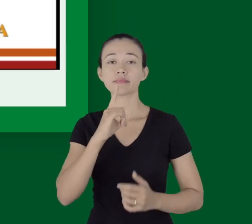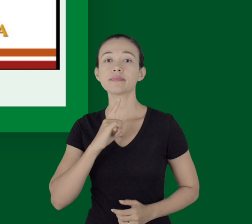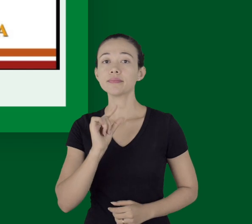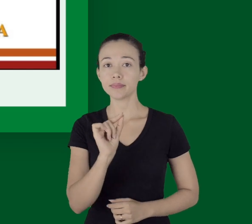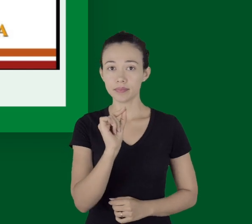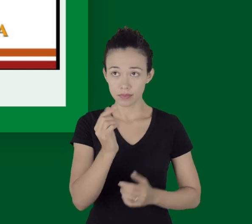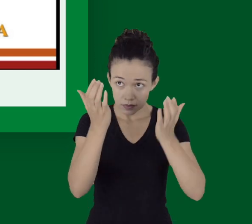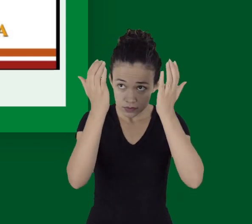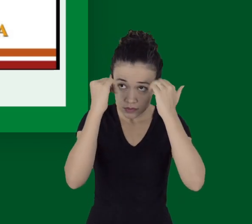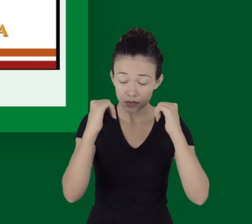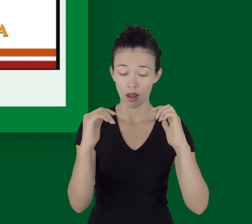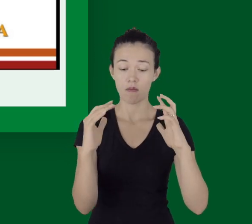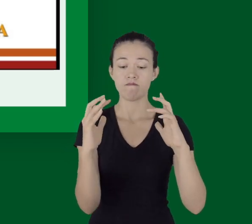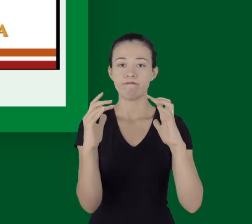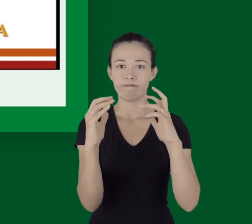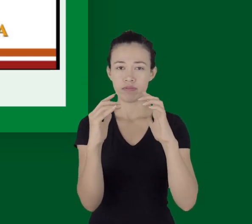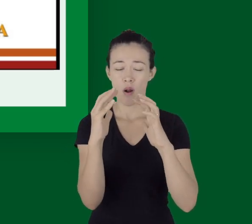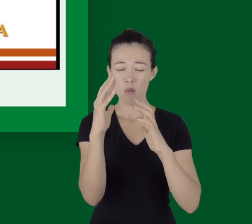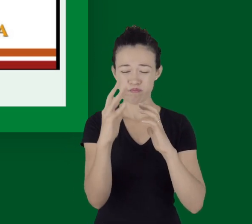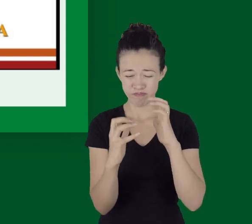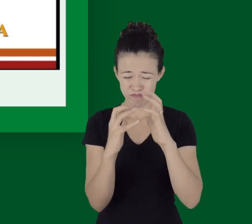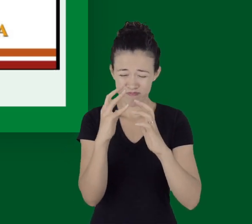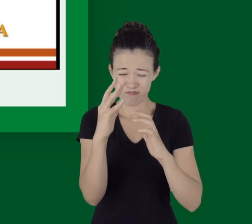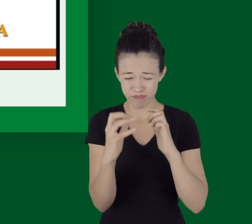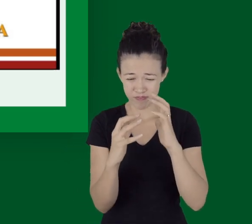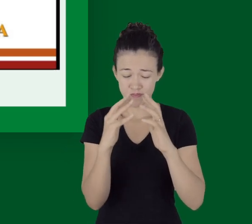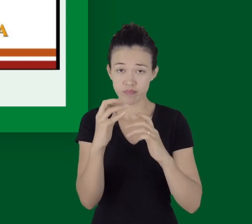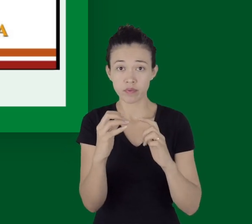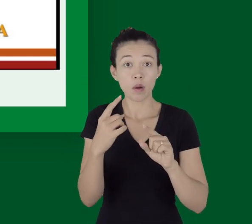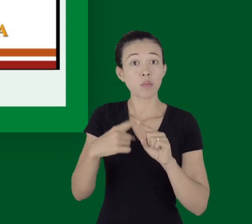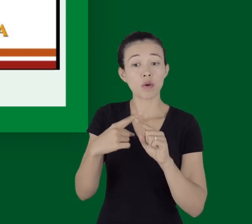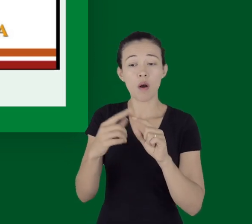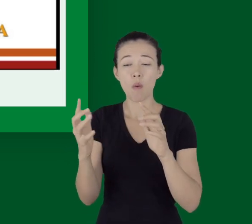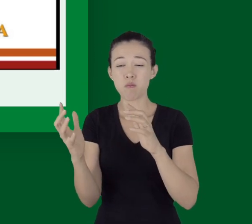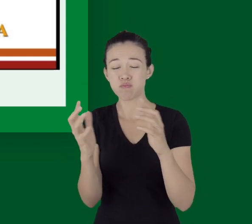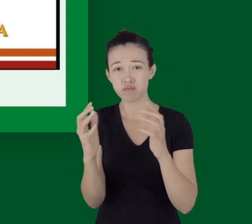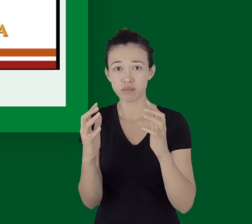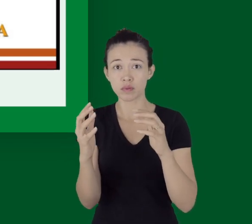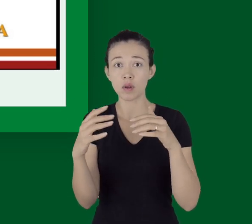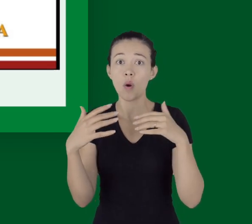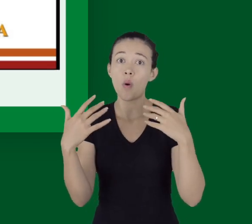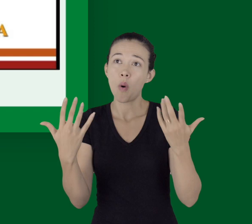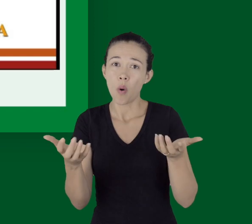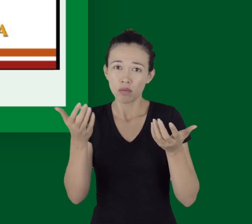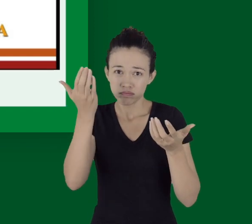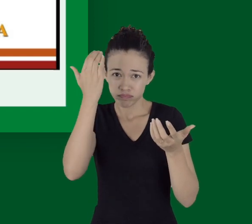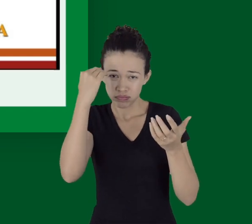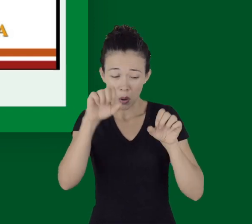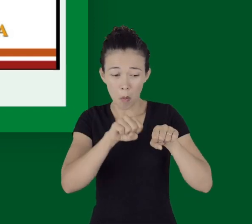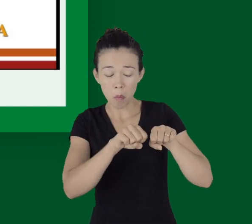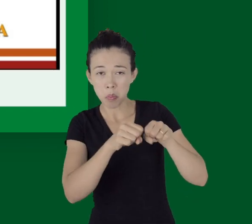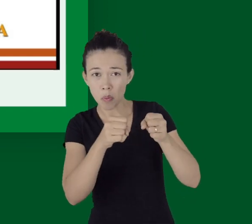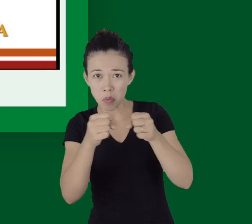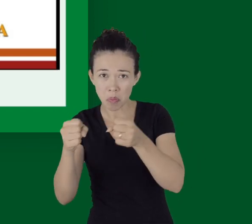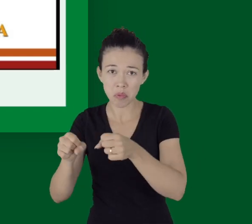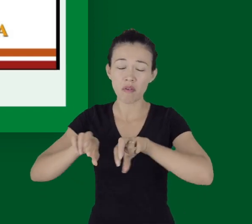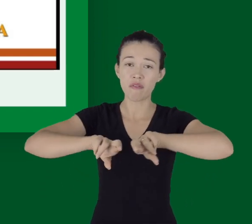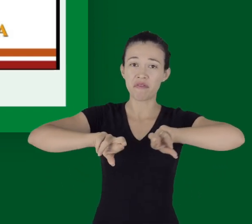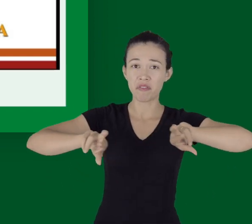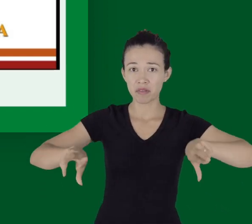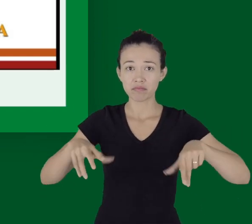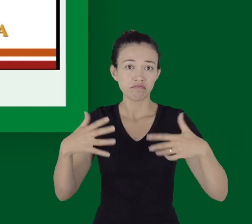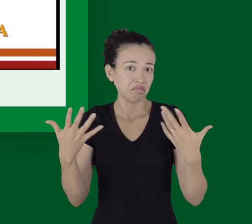nós falamos principalmente uma das grandes repercussões, que é o edema. Então, eu tenho um cérebro que teve uma